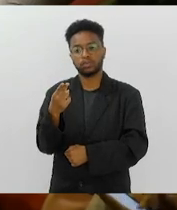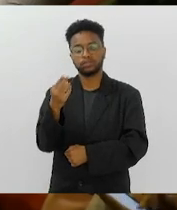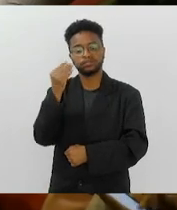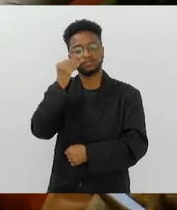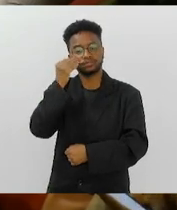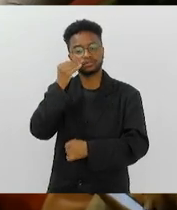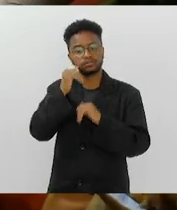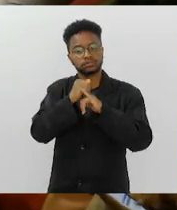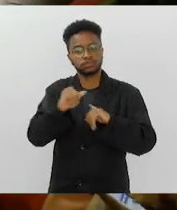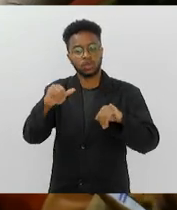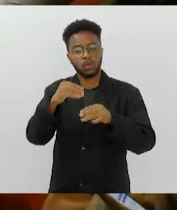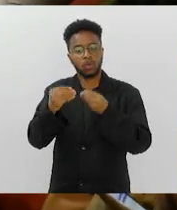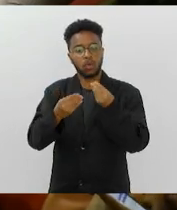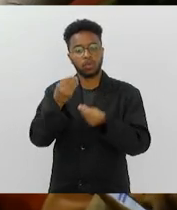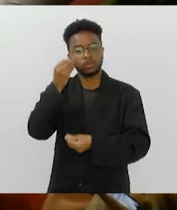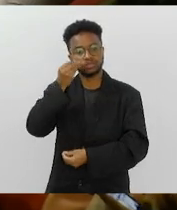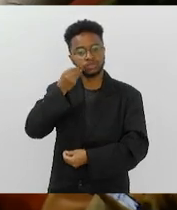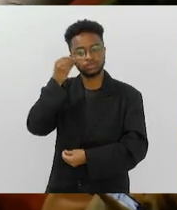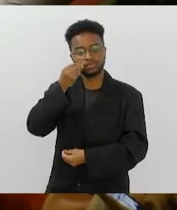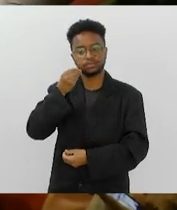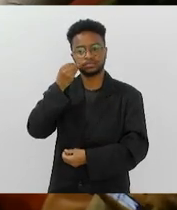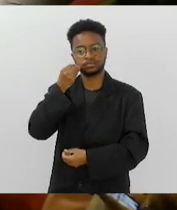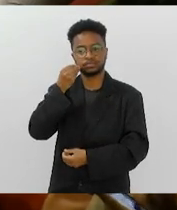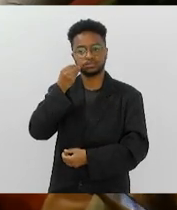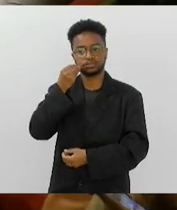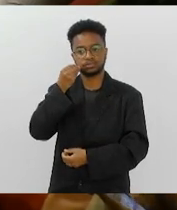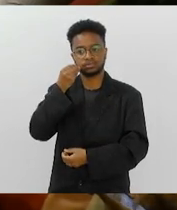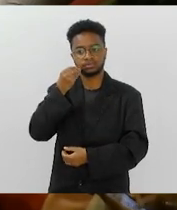reforçar a experiência. Claro.